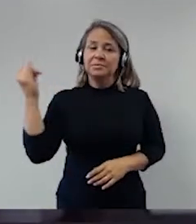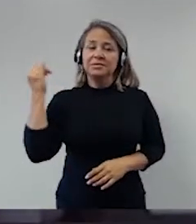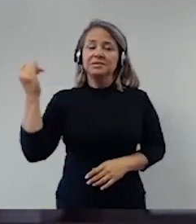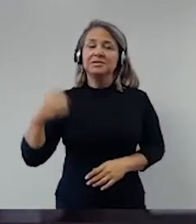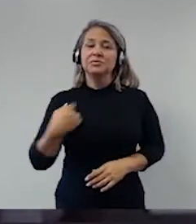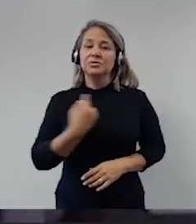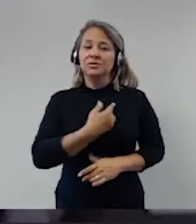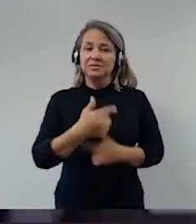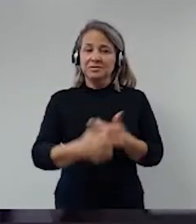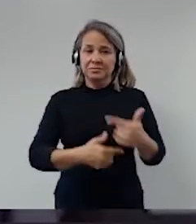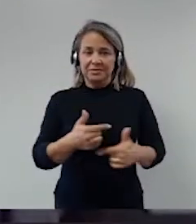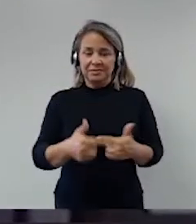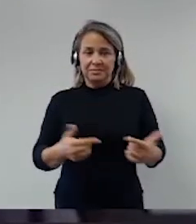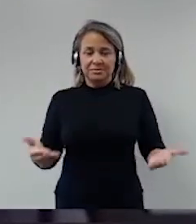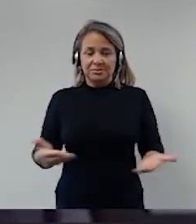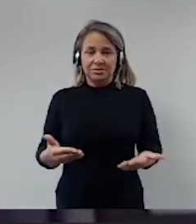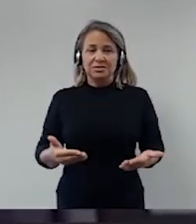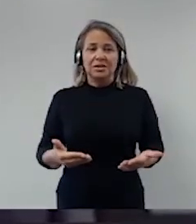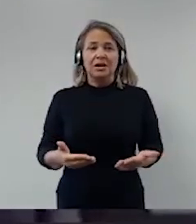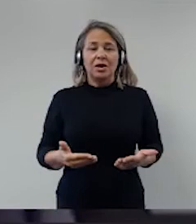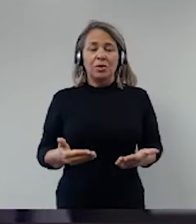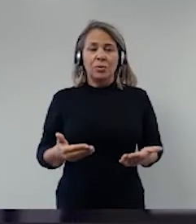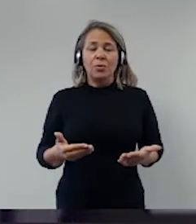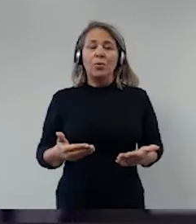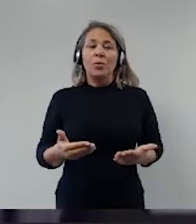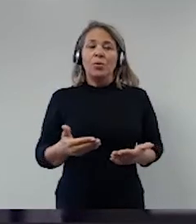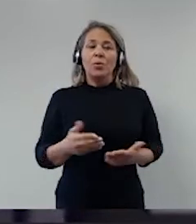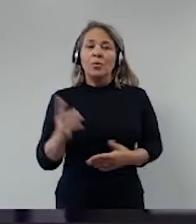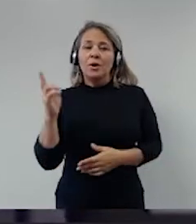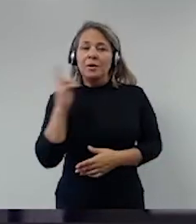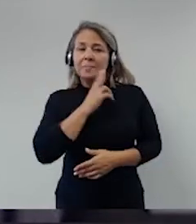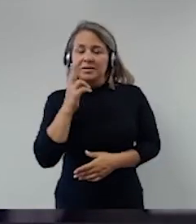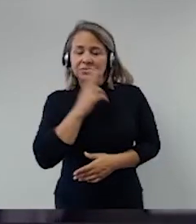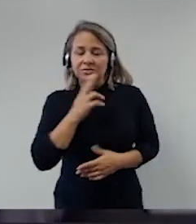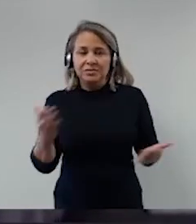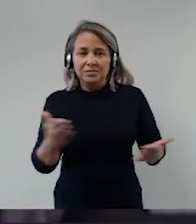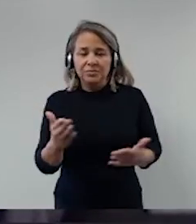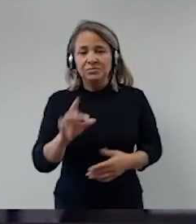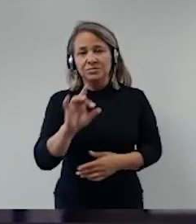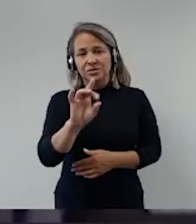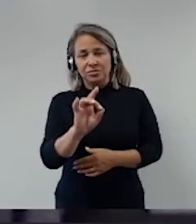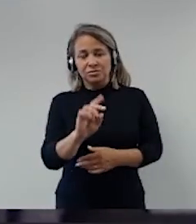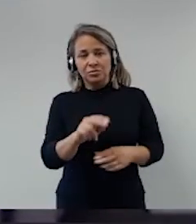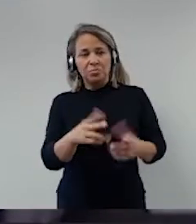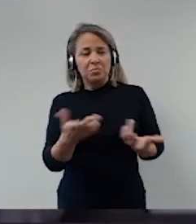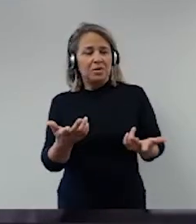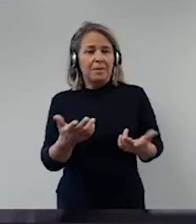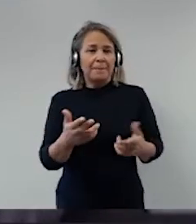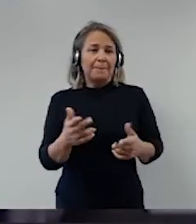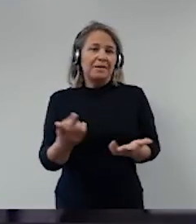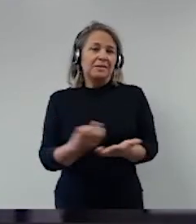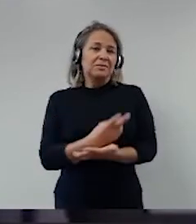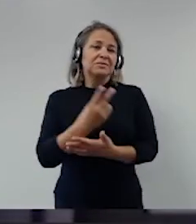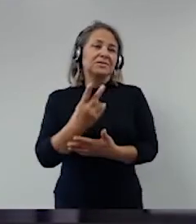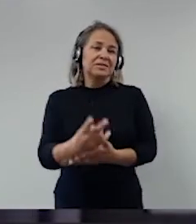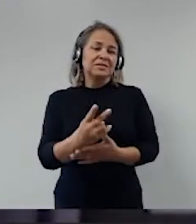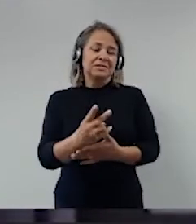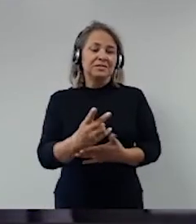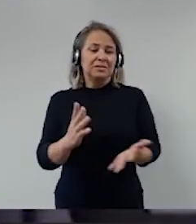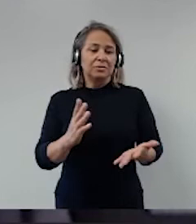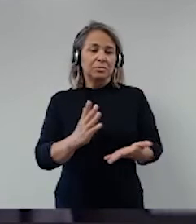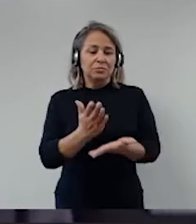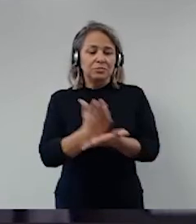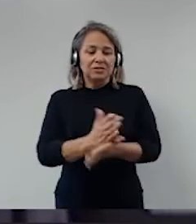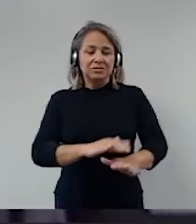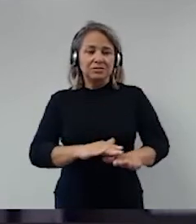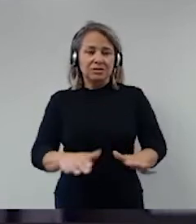nós trabalharmos. O estado de emergência, como todos nós sabemos, não é um motivo para que faça o rompimento